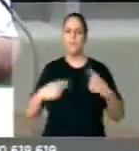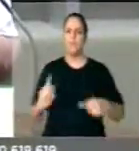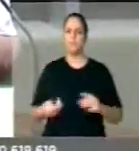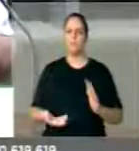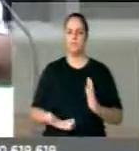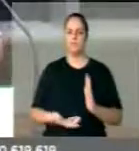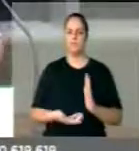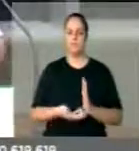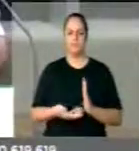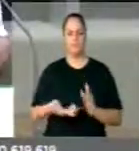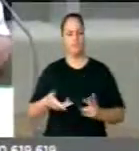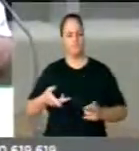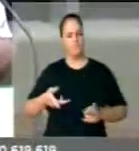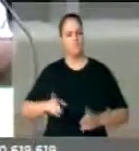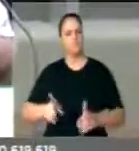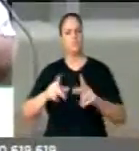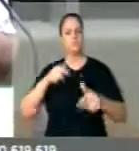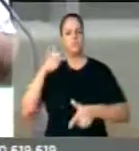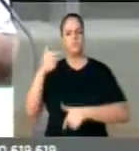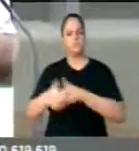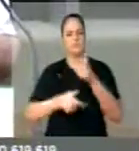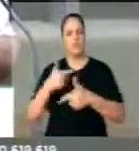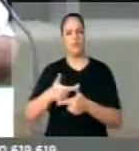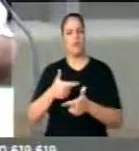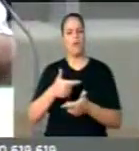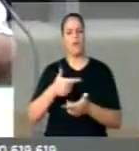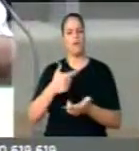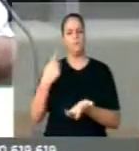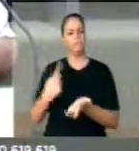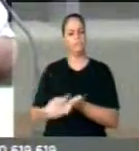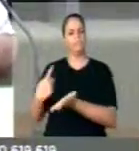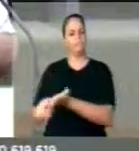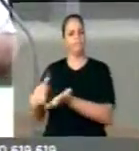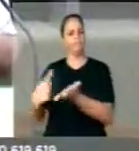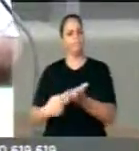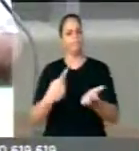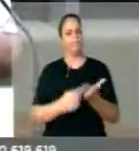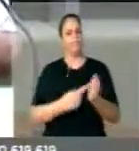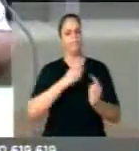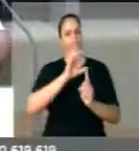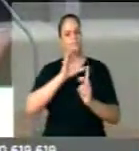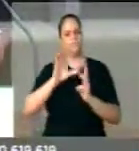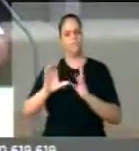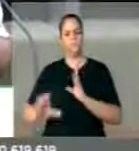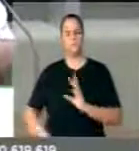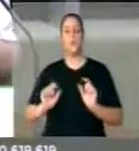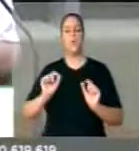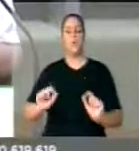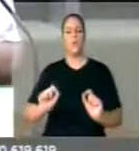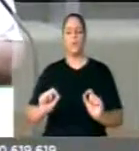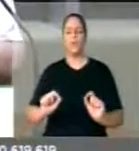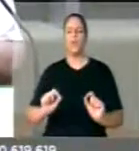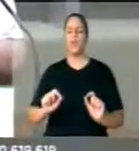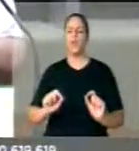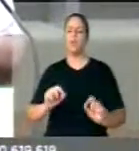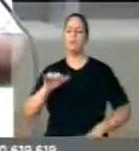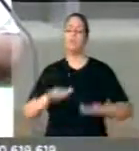atuar programaticamente na Câmara, com pautas estabelecidas de acordo com o interesse da